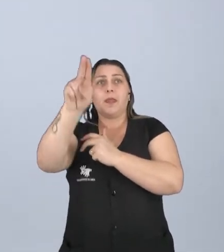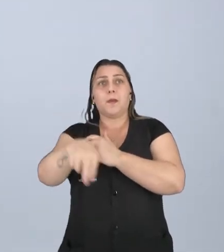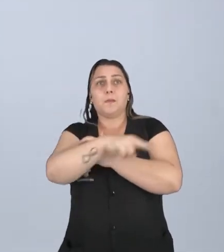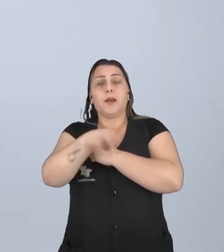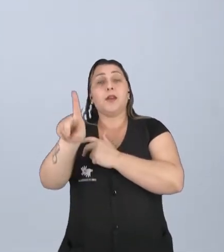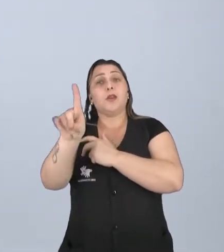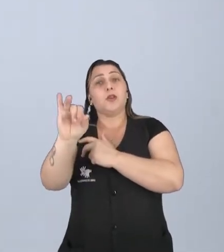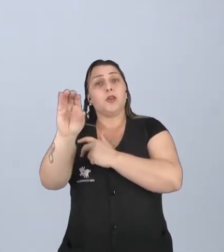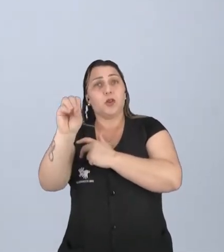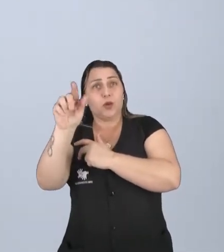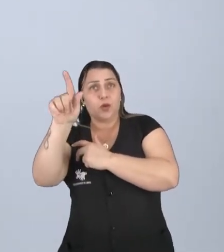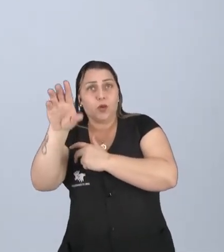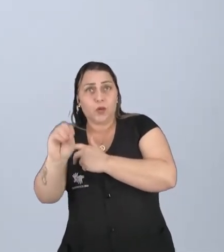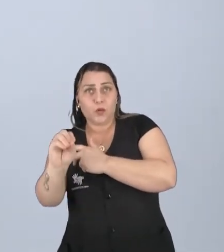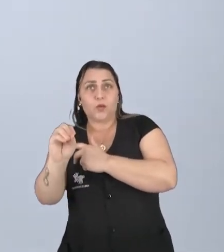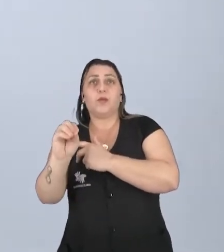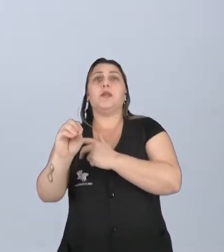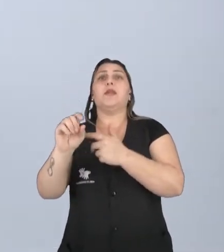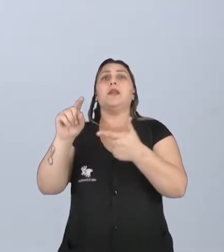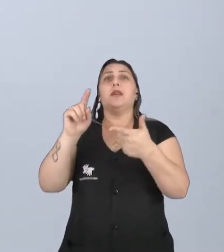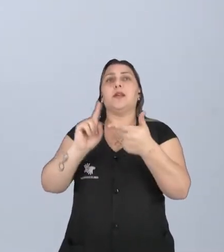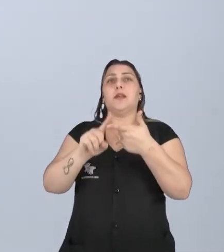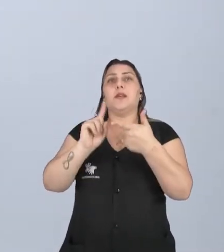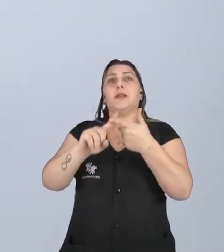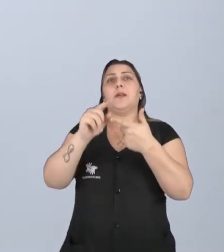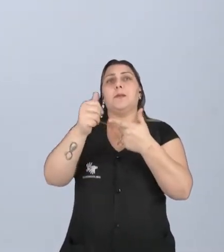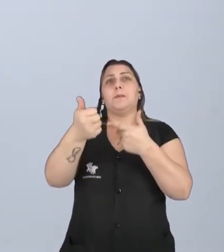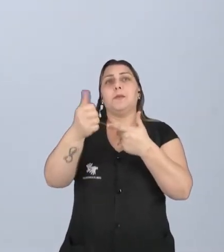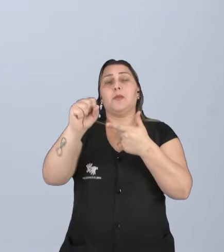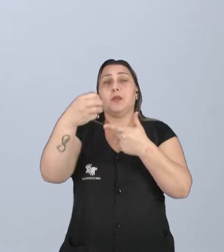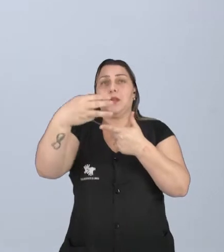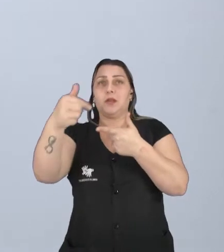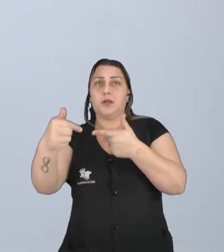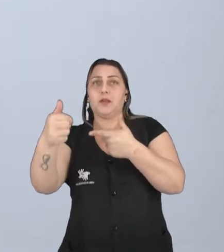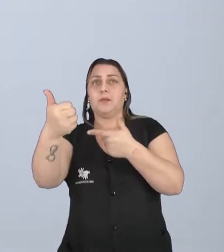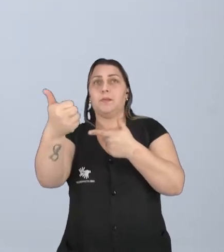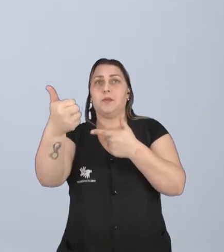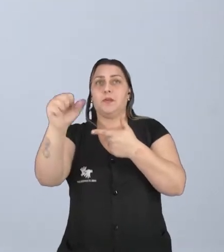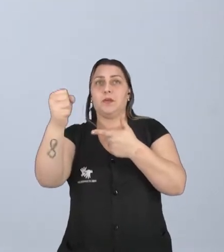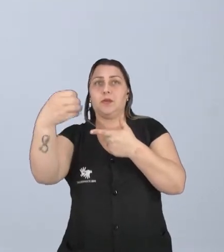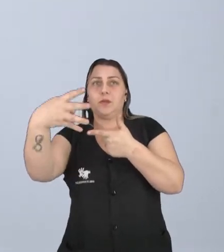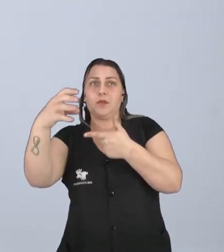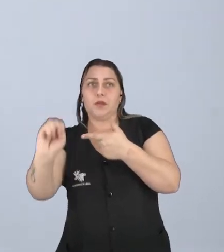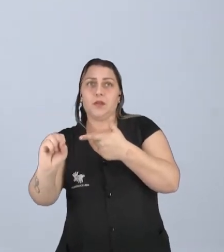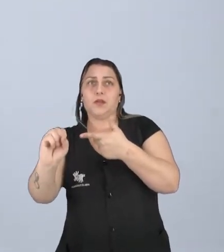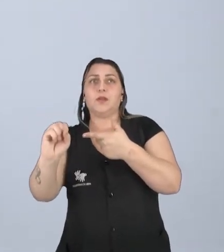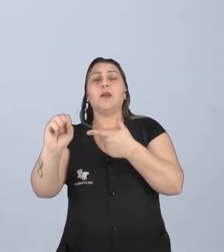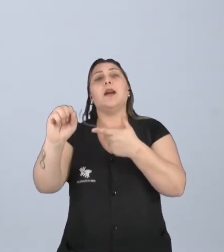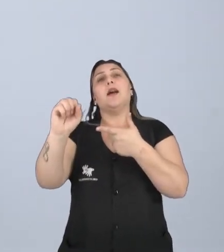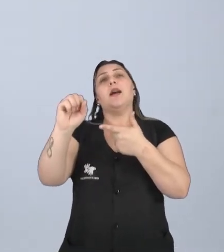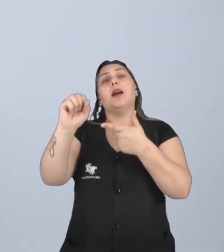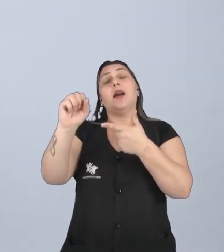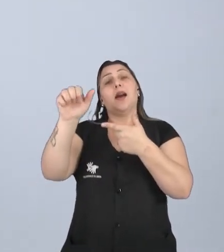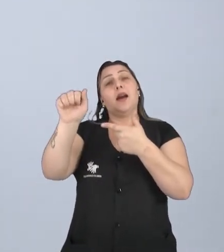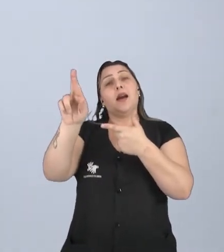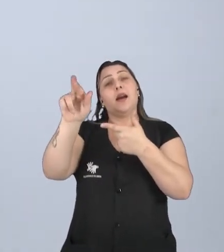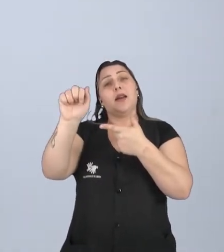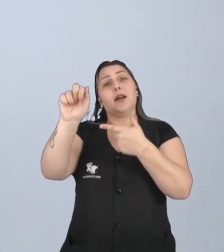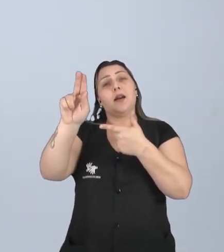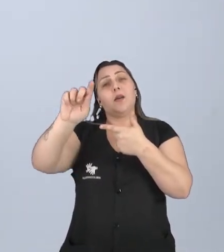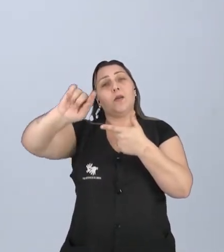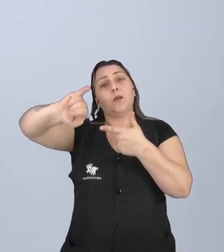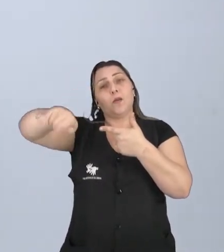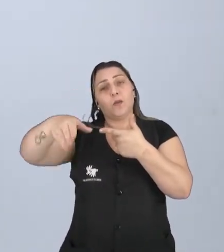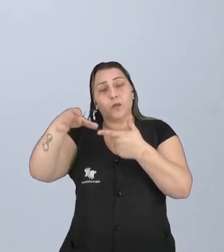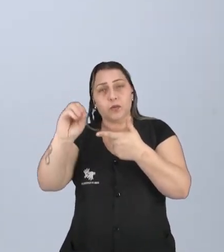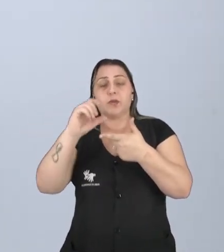Diogo Feijó, né, Diogo Antônio Feijó, e de 1837 a 1840, a regência de Araújo Lima, tá, pessoal?